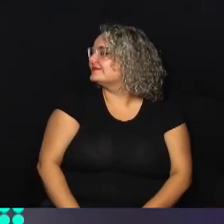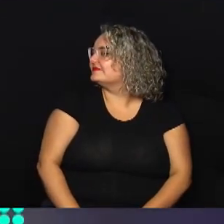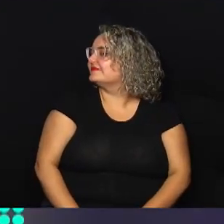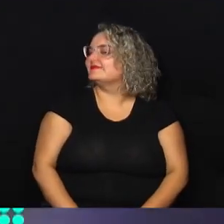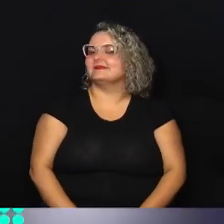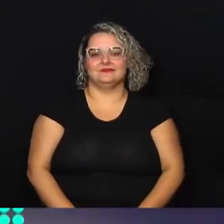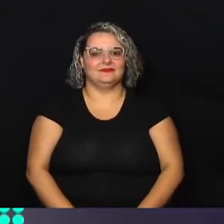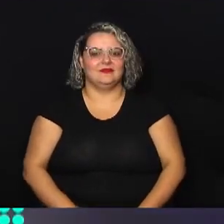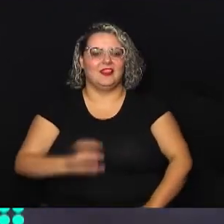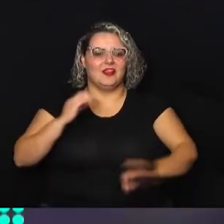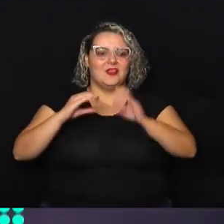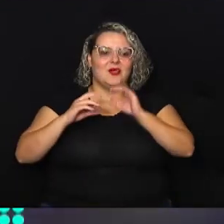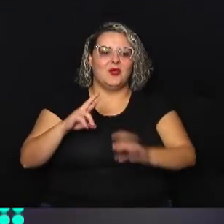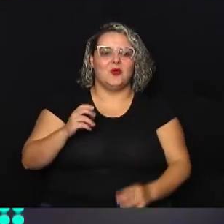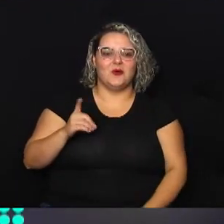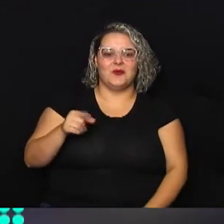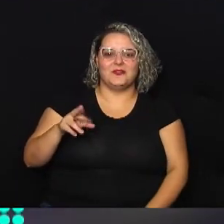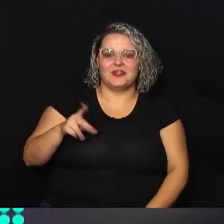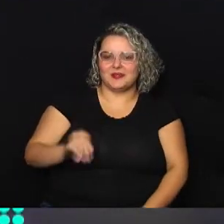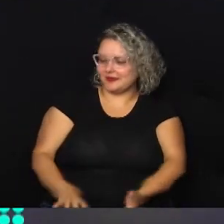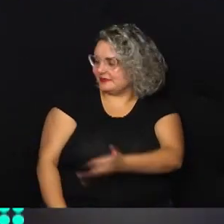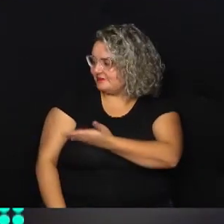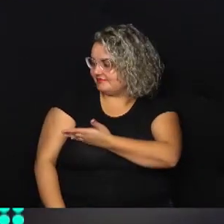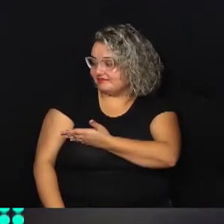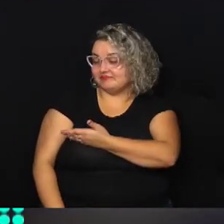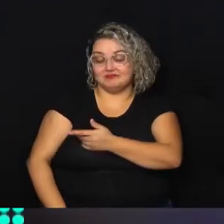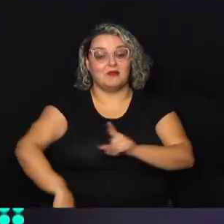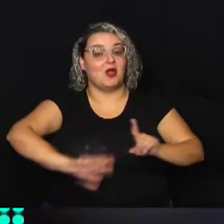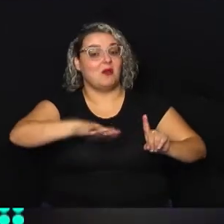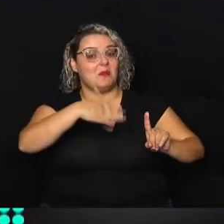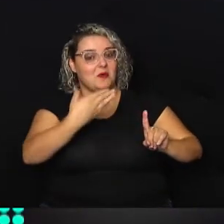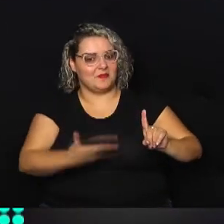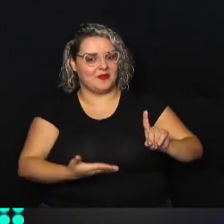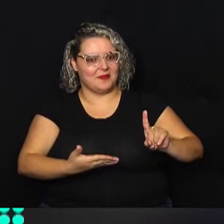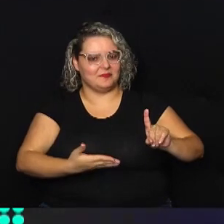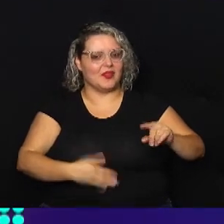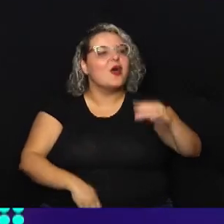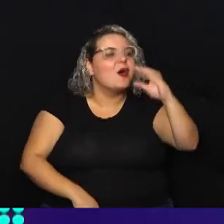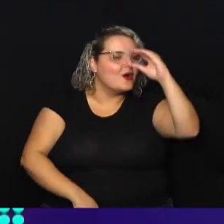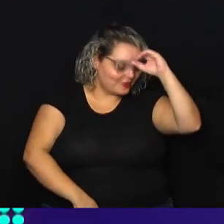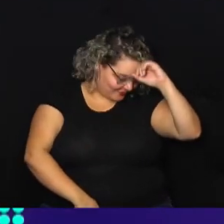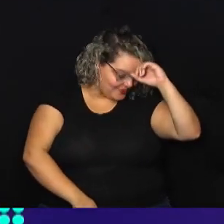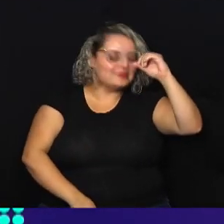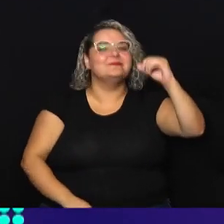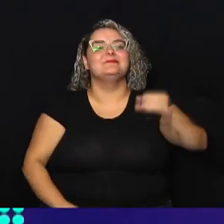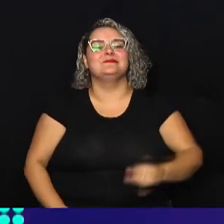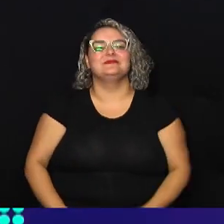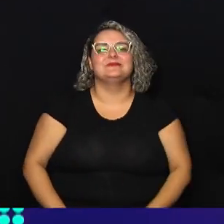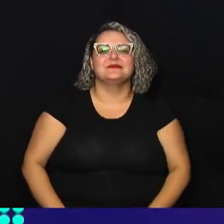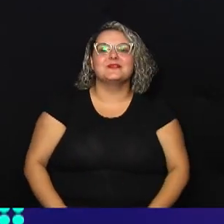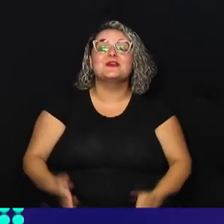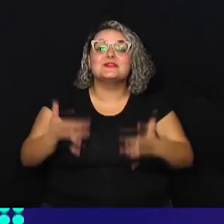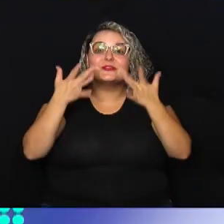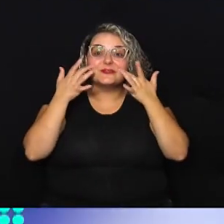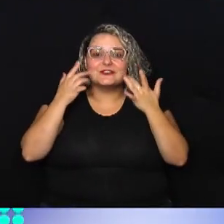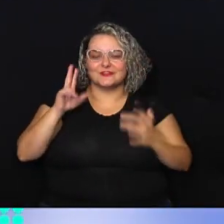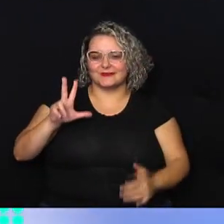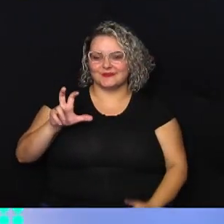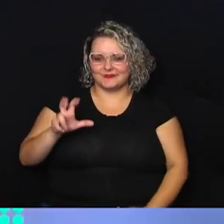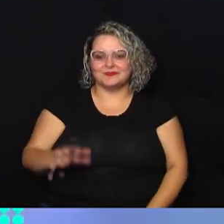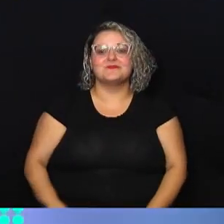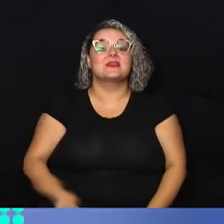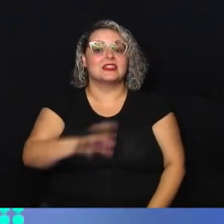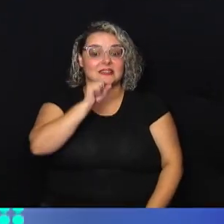O cantor Rodrigo Teaser faz tributo ao rei do pop Michael Jackson no Teatro Iguatemi Campinas, sábado às 9